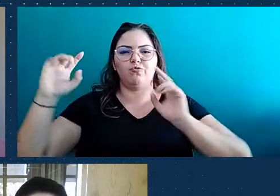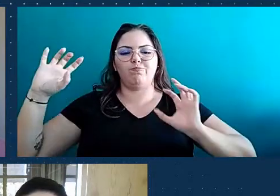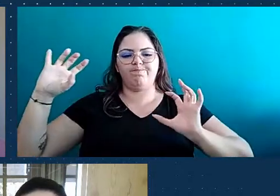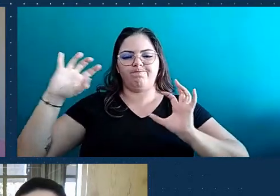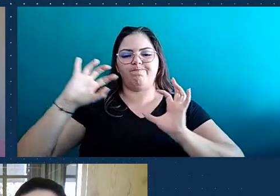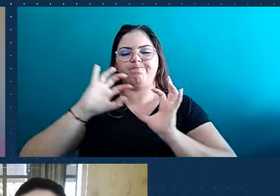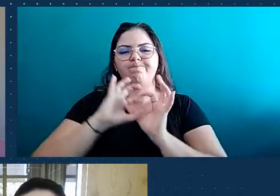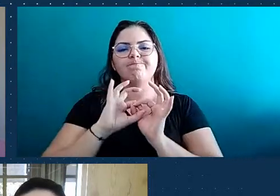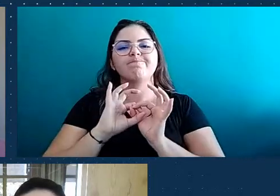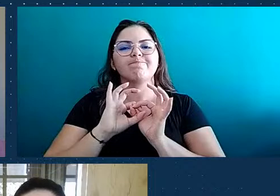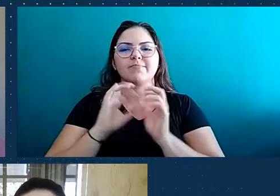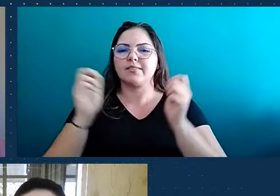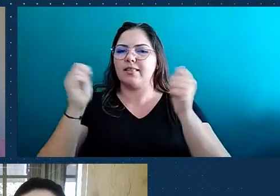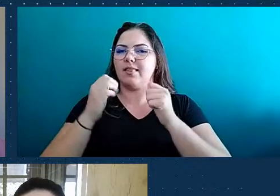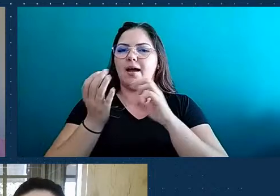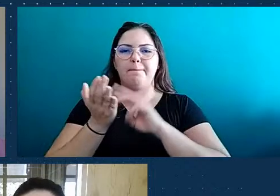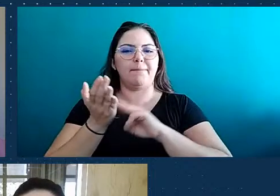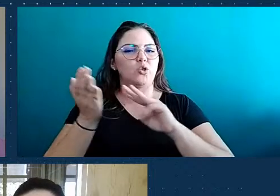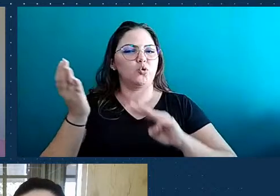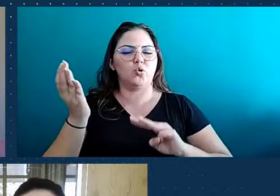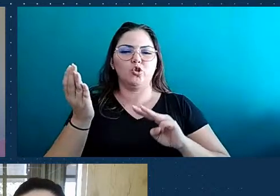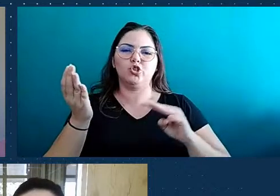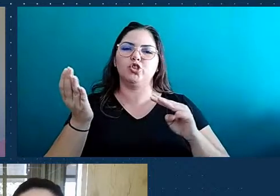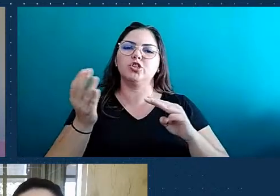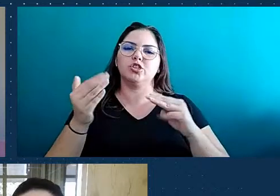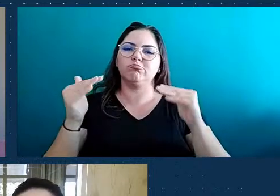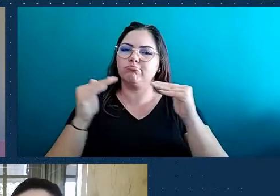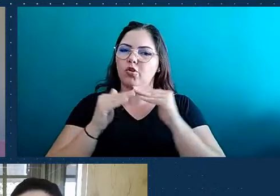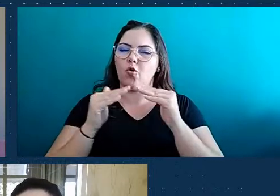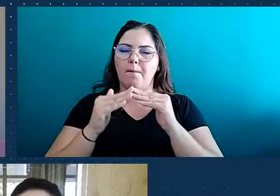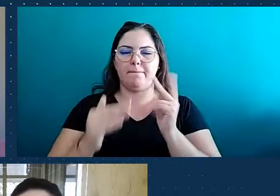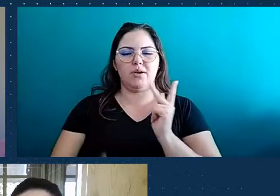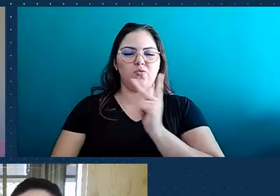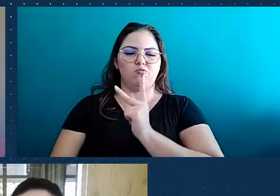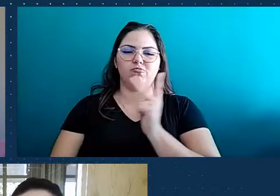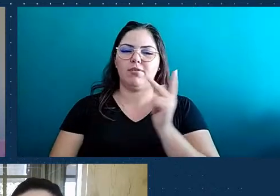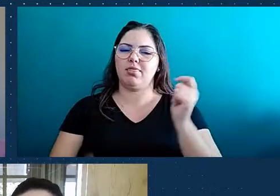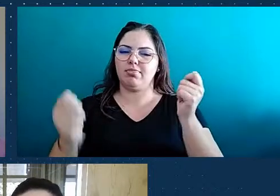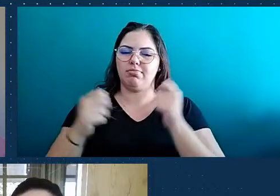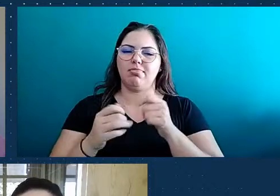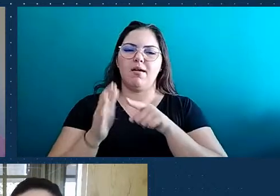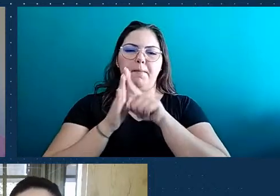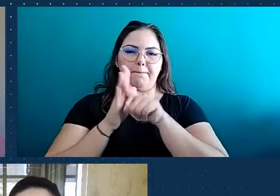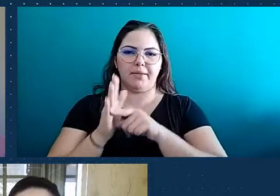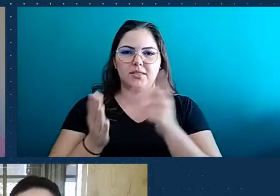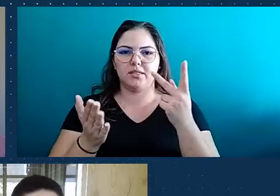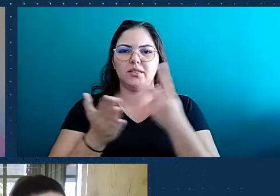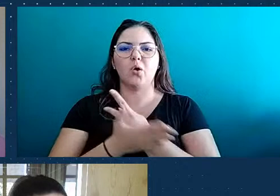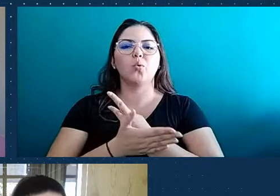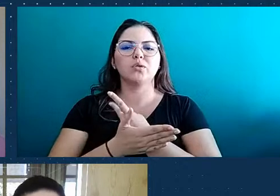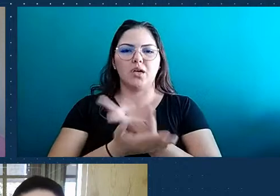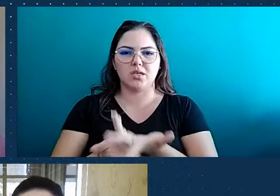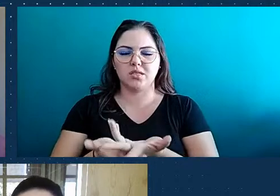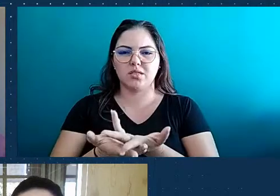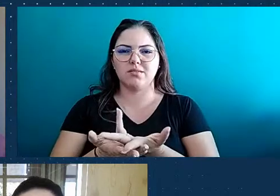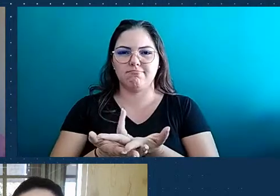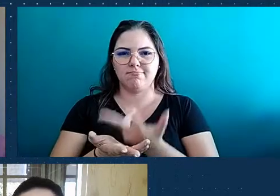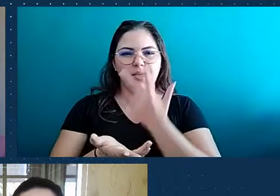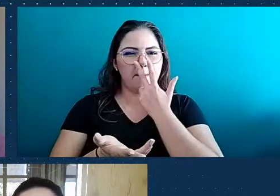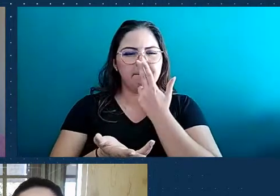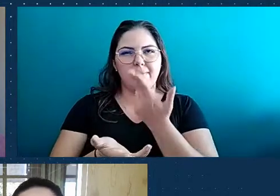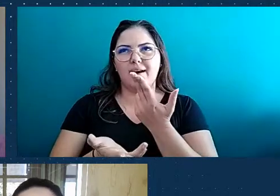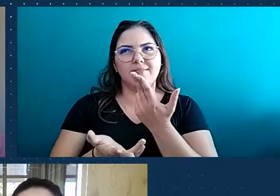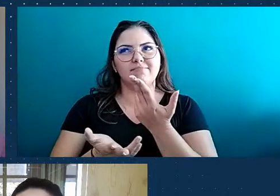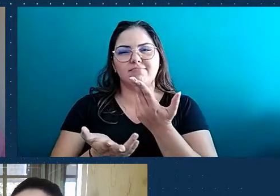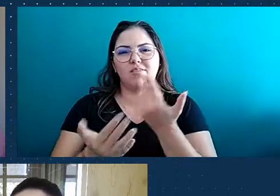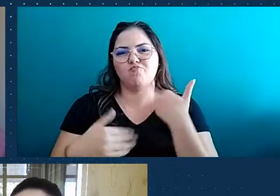vai se agregar a eles para fazer o sucesso da pesquisa acontecer. Mas, de forma bem